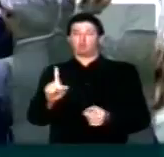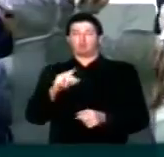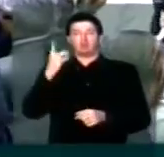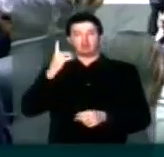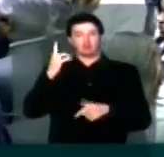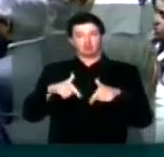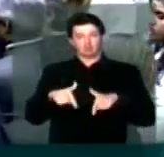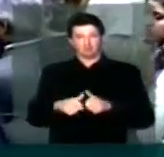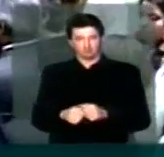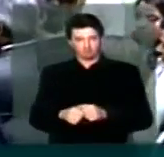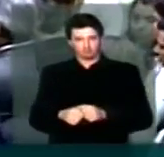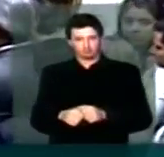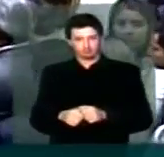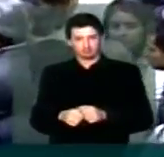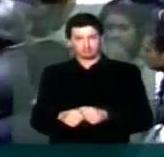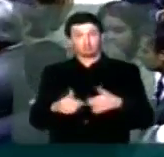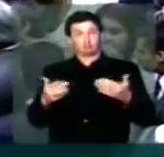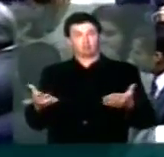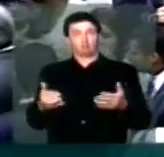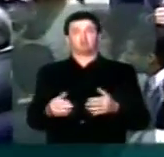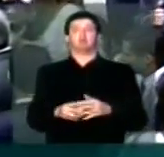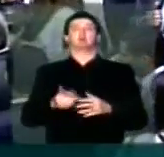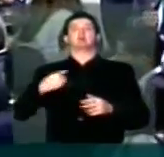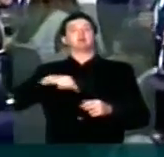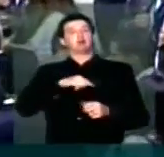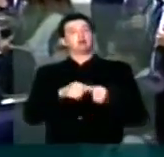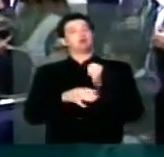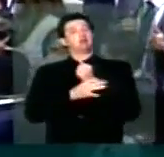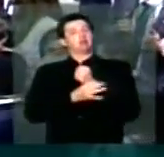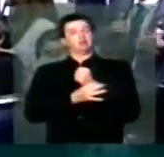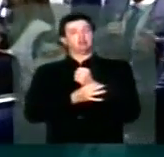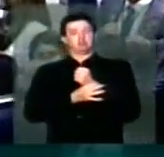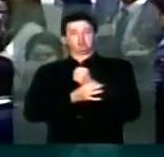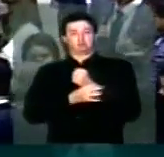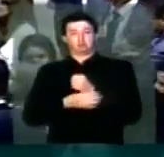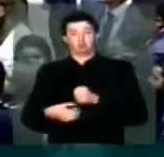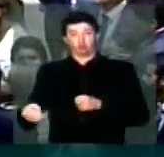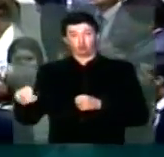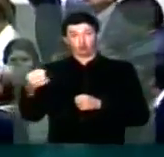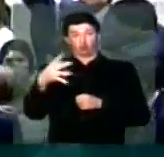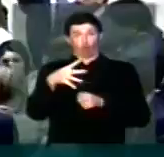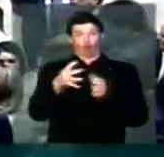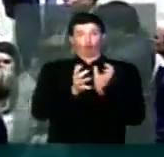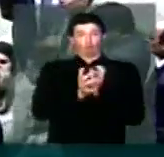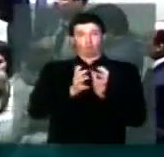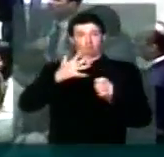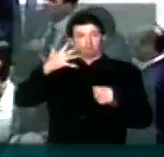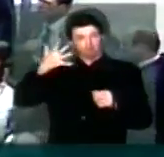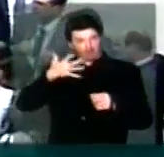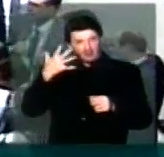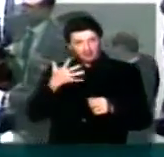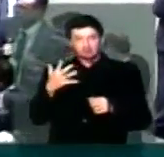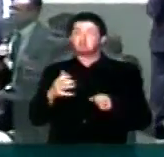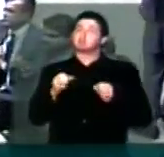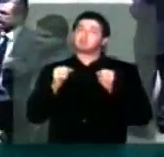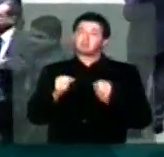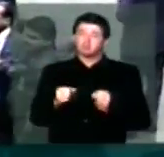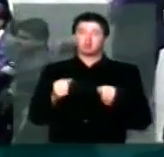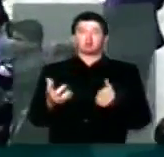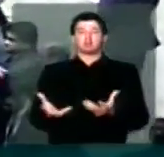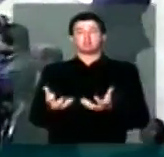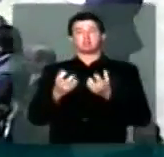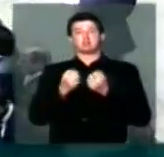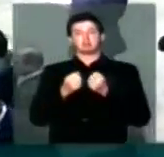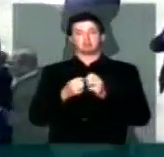mandato. Ou seja, nós estamos garantindo que este novo partido, ele pode